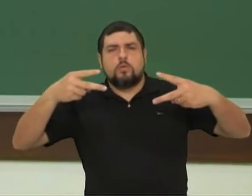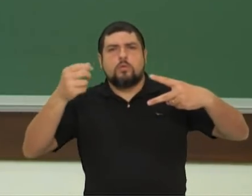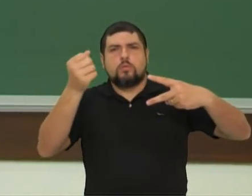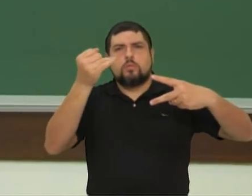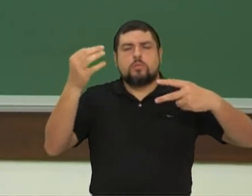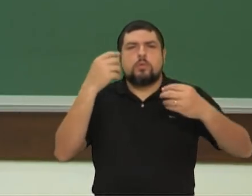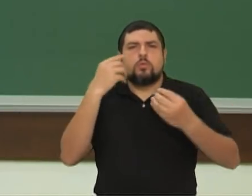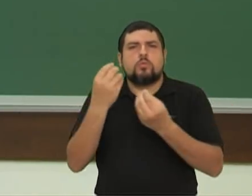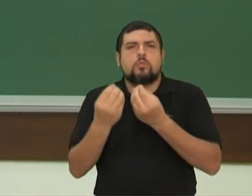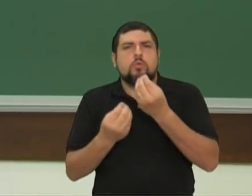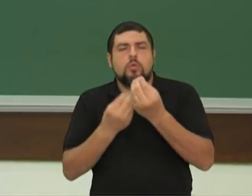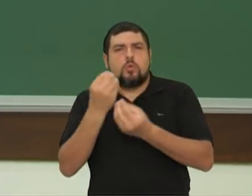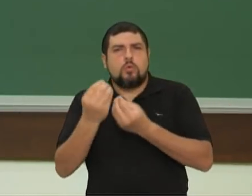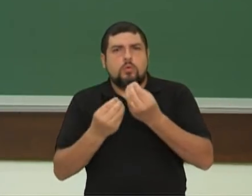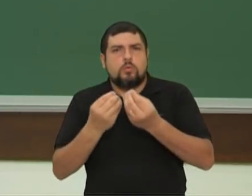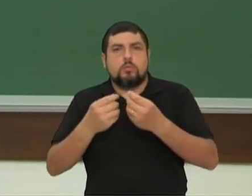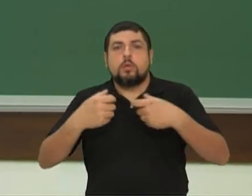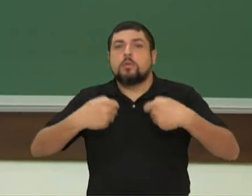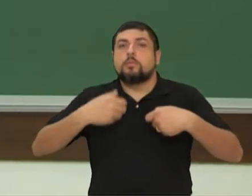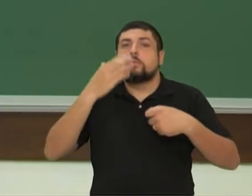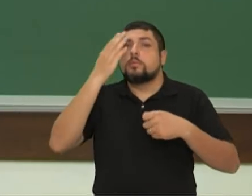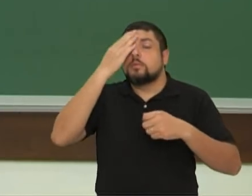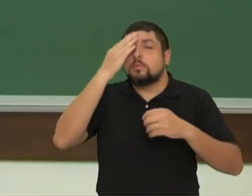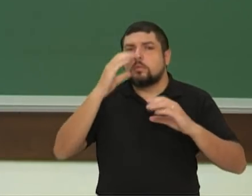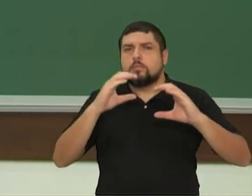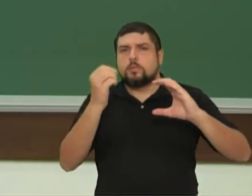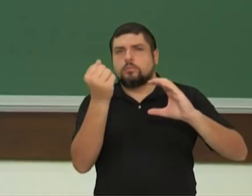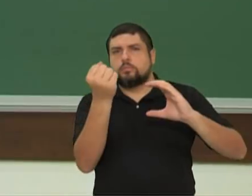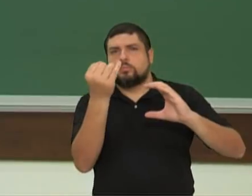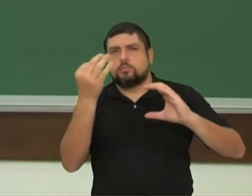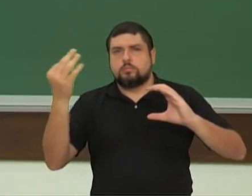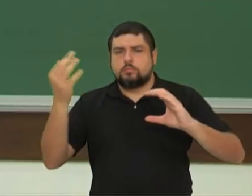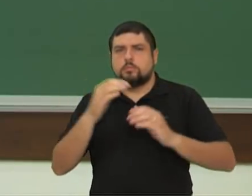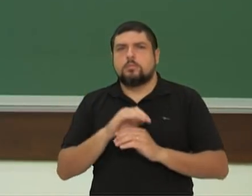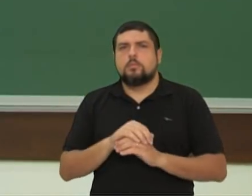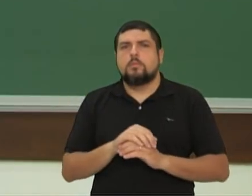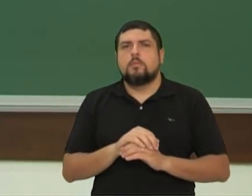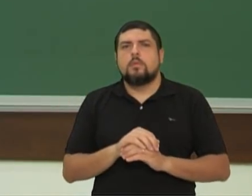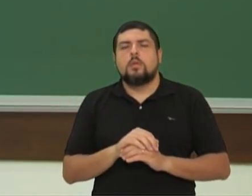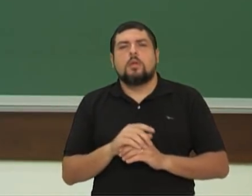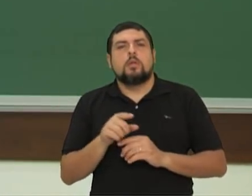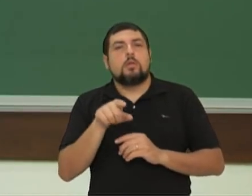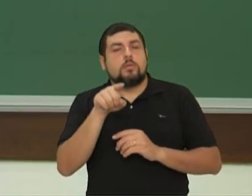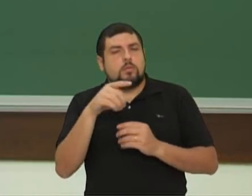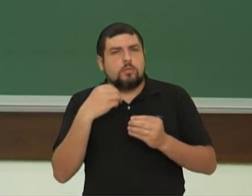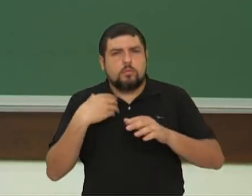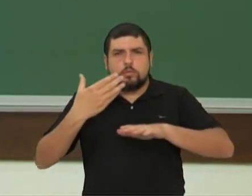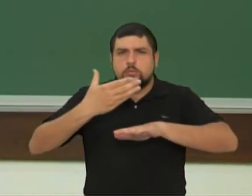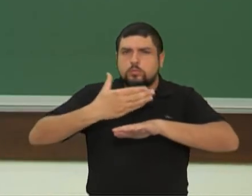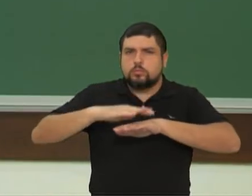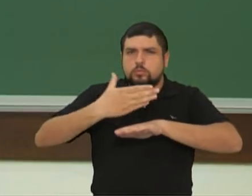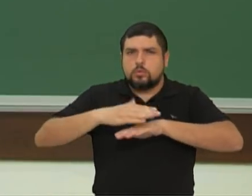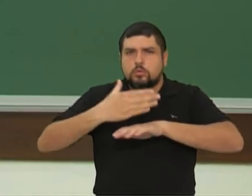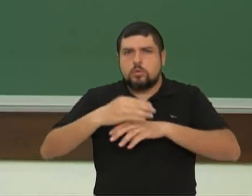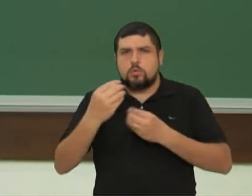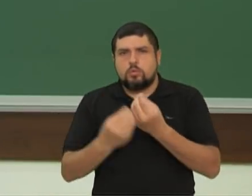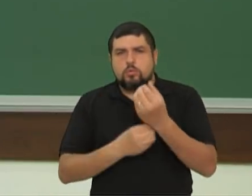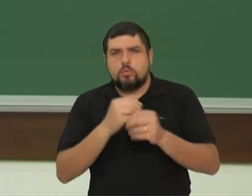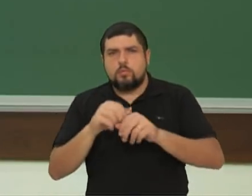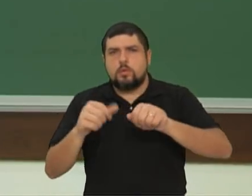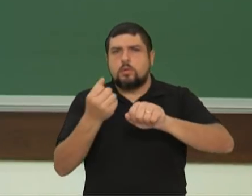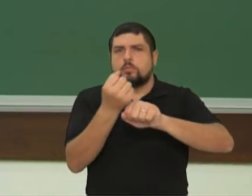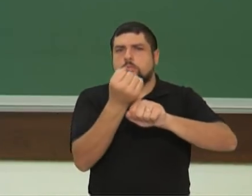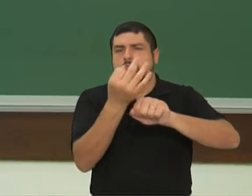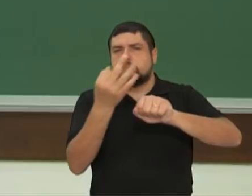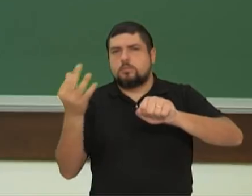conhecer as propriedades de potenciação. Então é sempre bom você revisar as propriedades de potenciação. Não esquece,